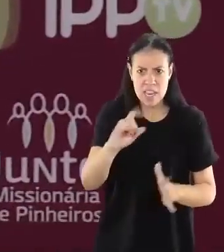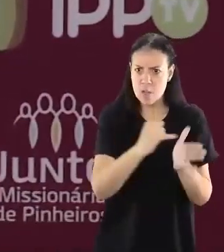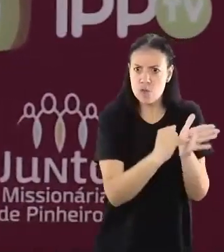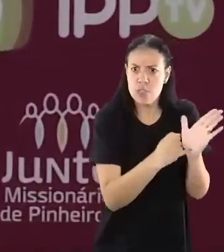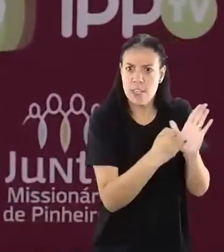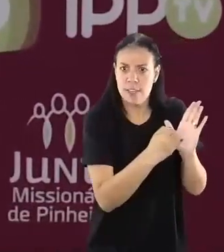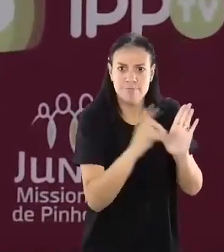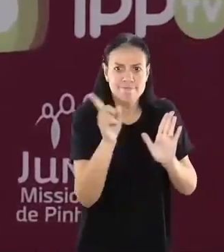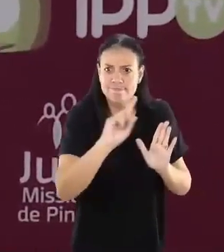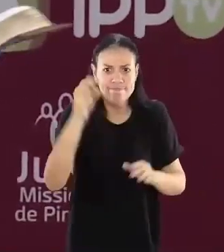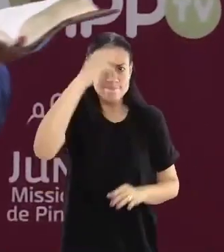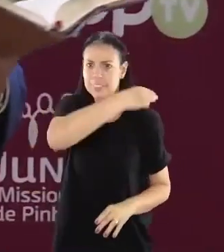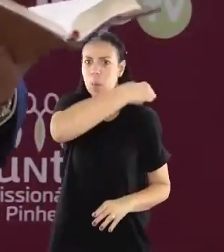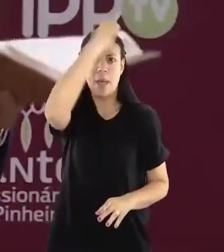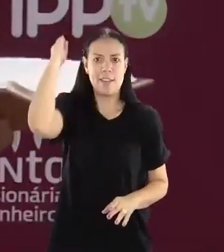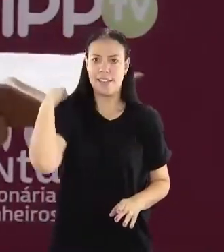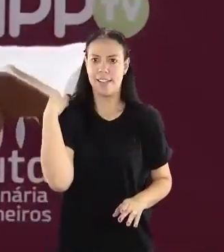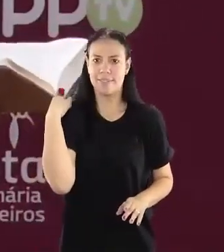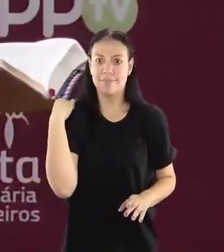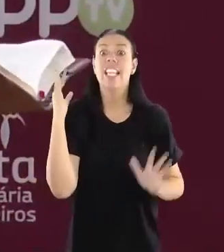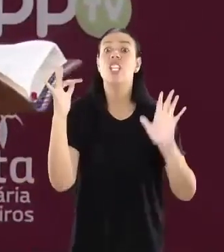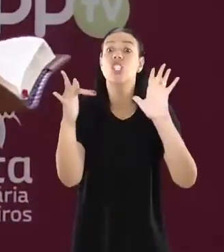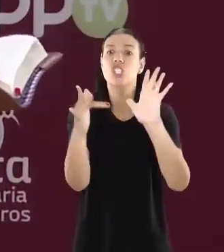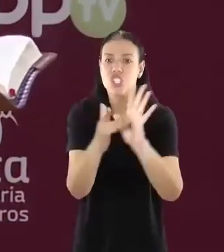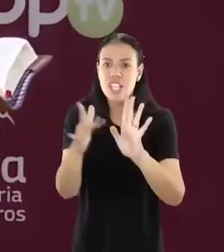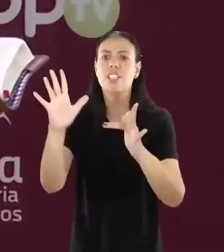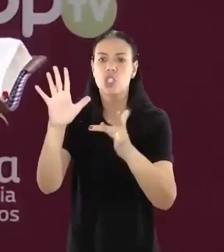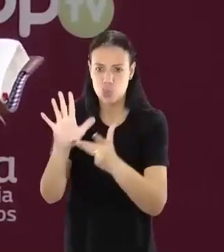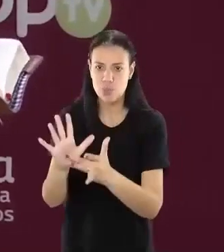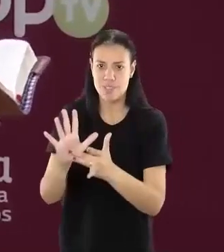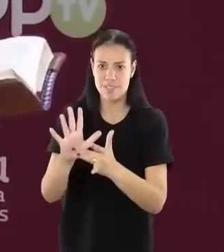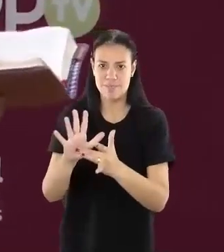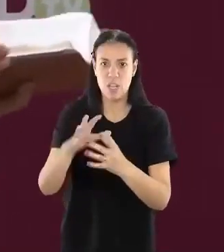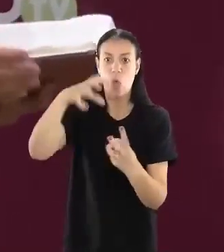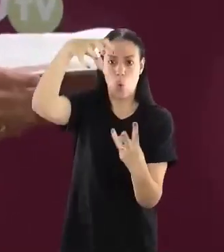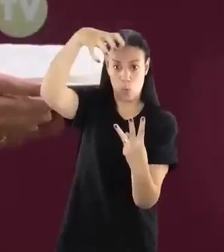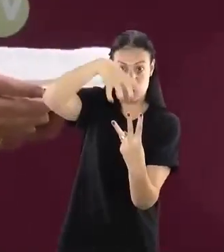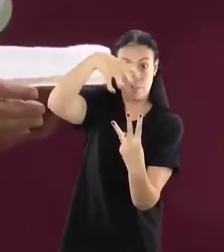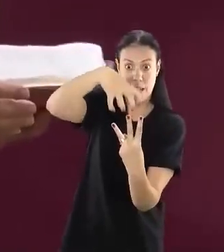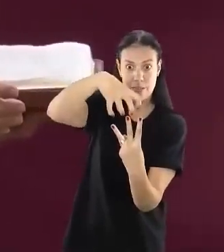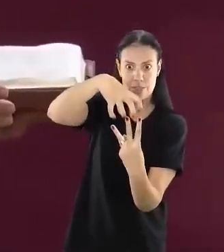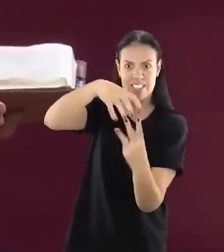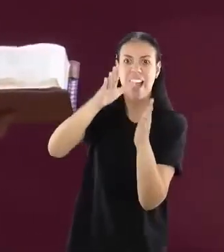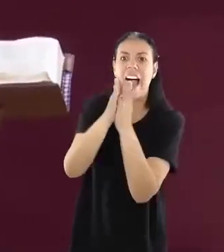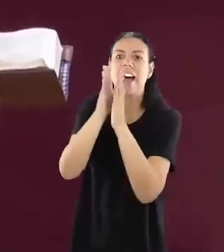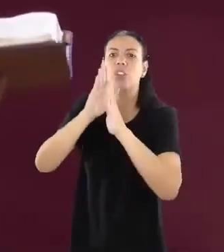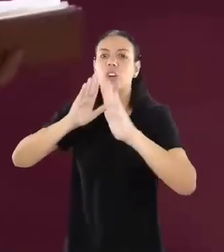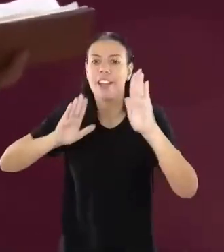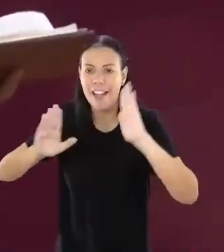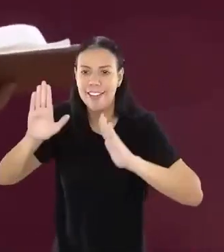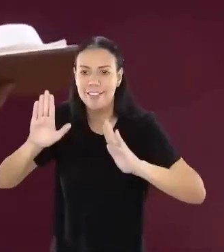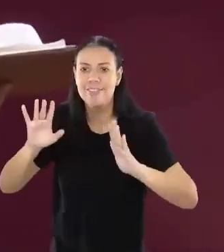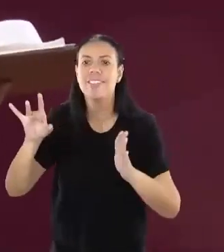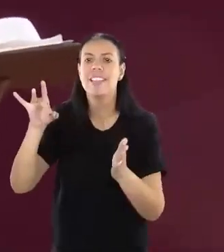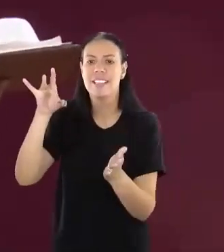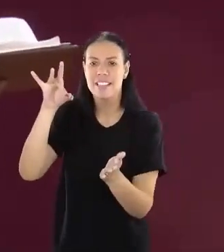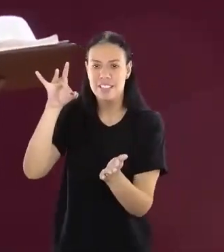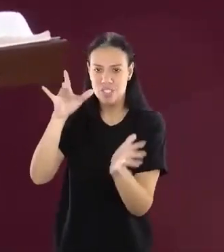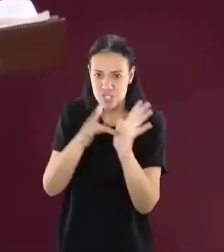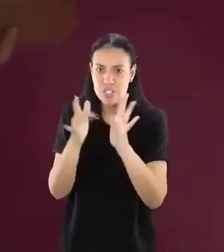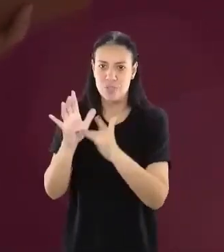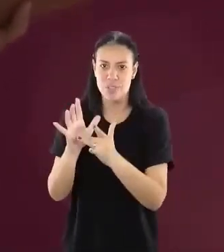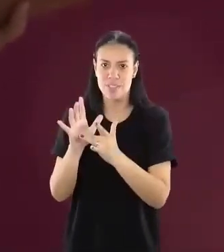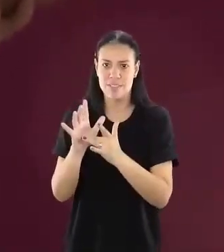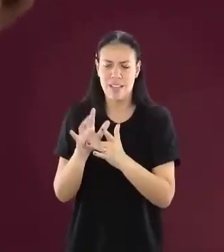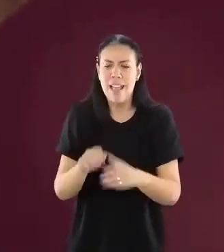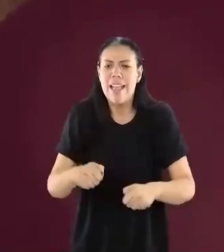com ouro, com incensa, com incenso, e com mirra. E isso é profético, porque